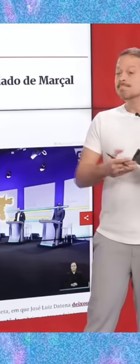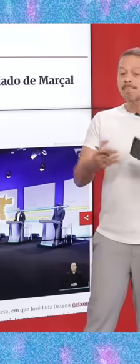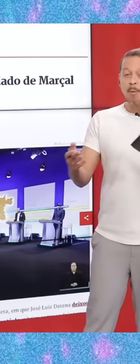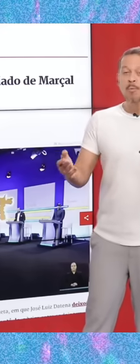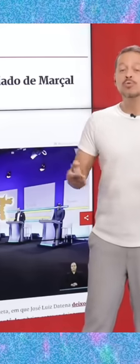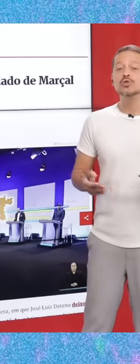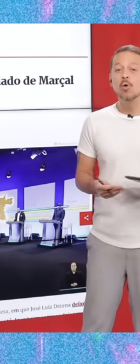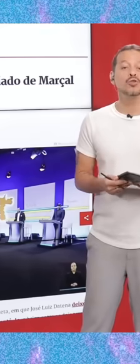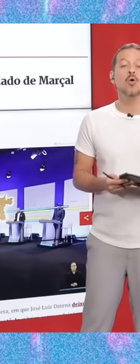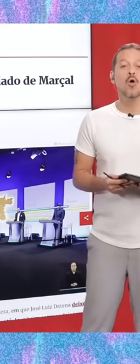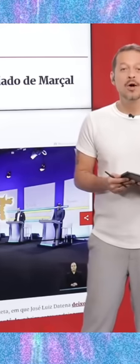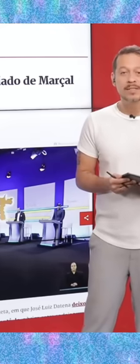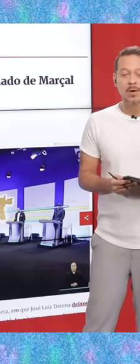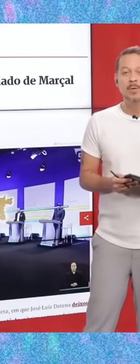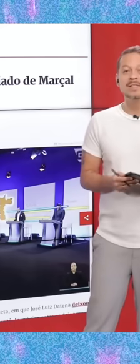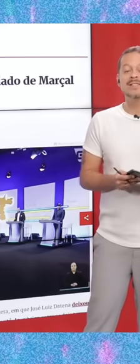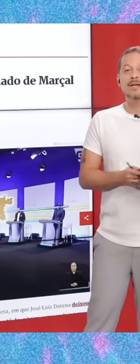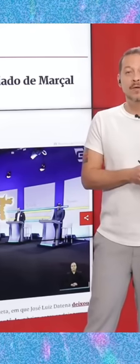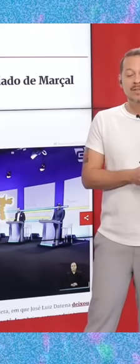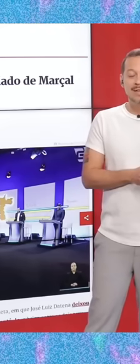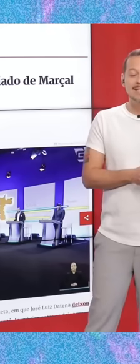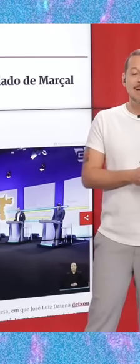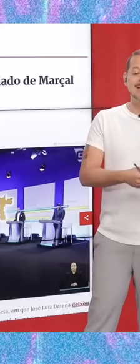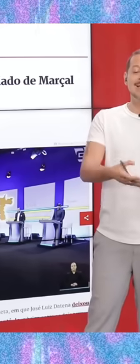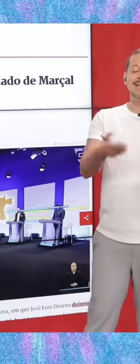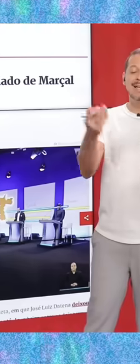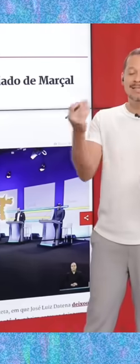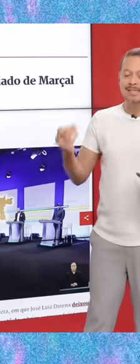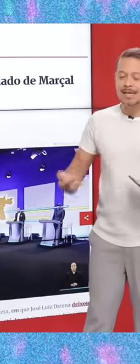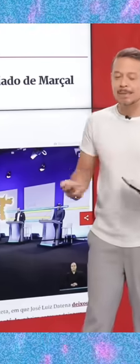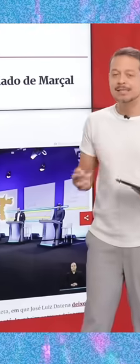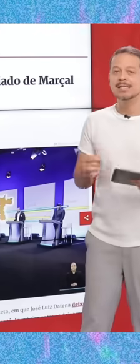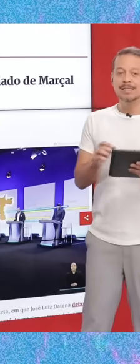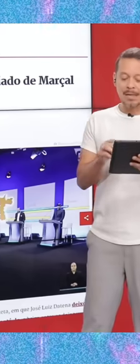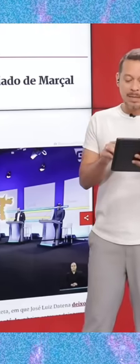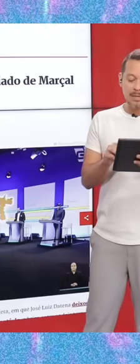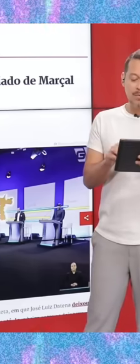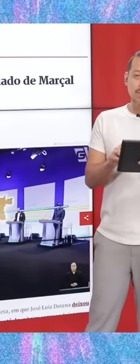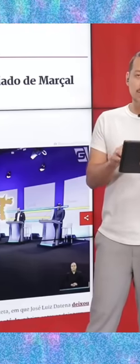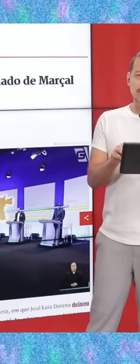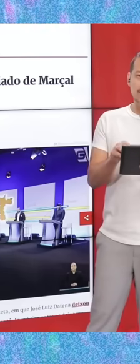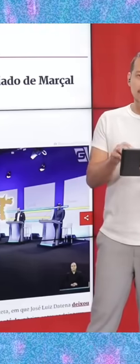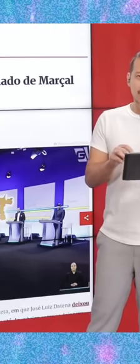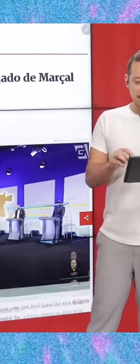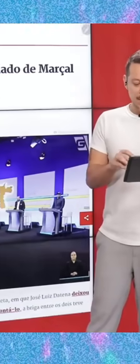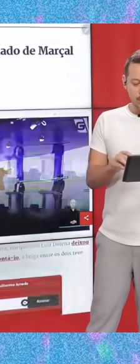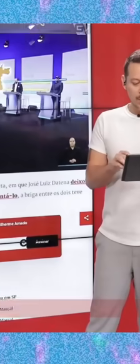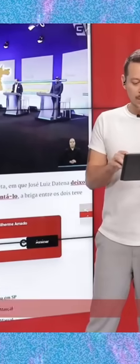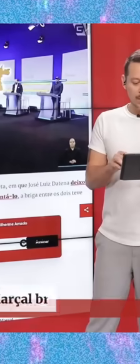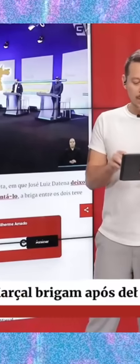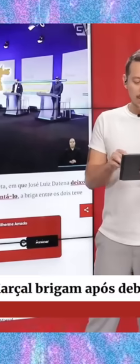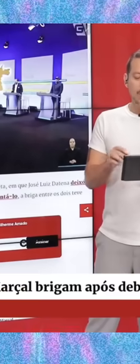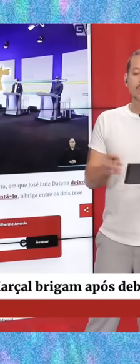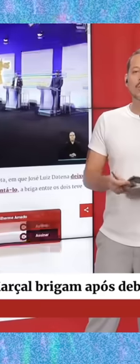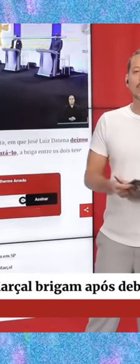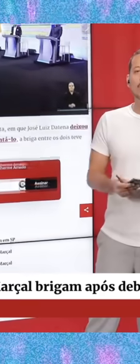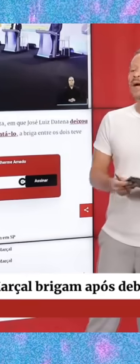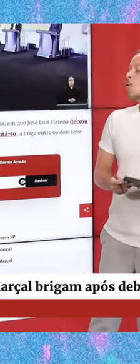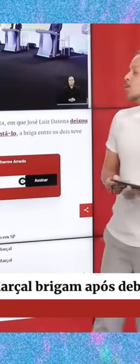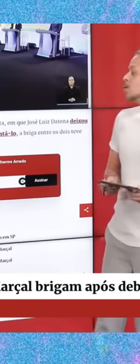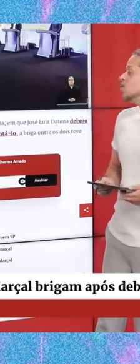de alguns shows de horrores que aconteceram em frente das câmeras, atrás das câmeras também teve confusão. Mais uma nota